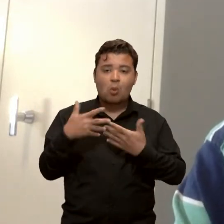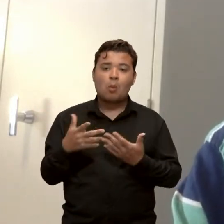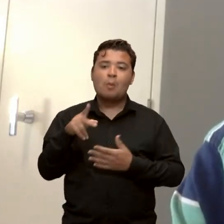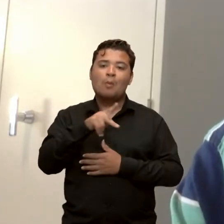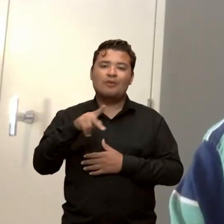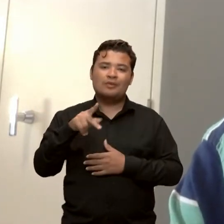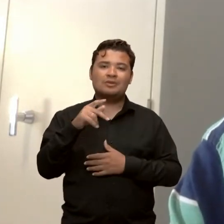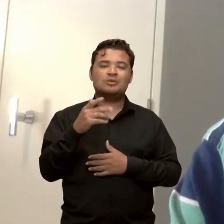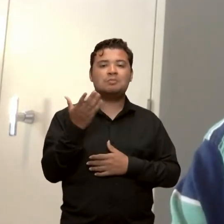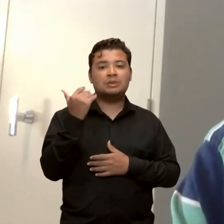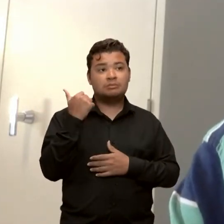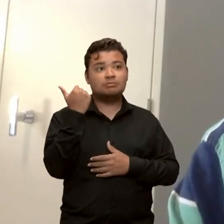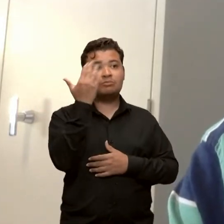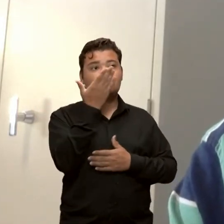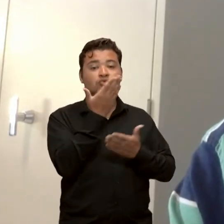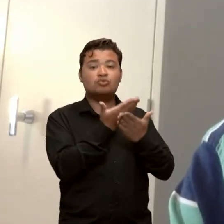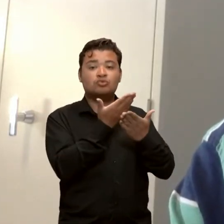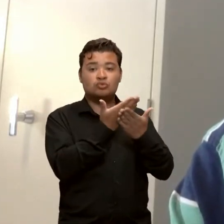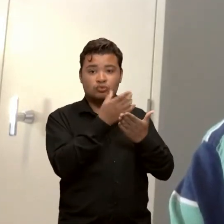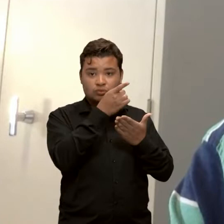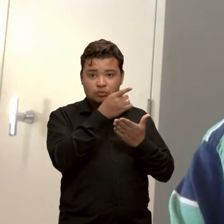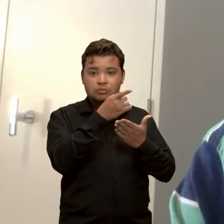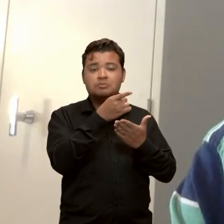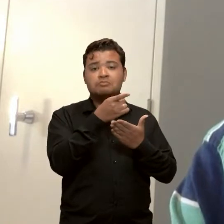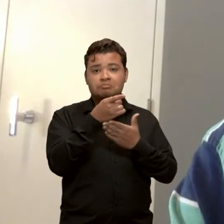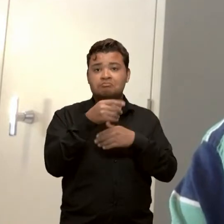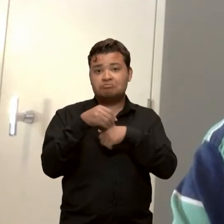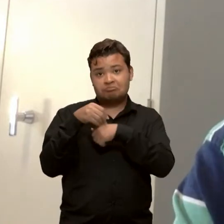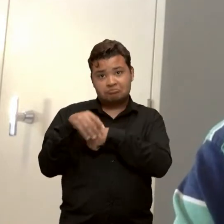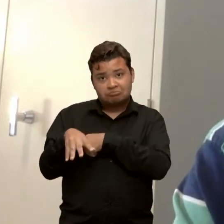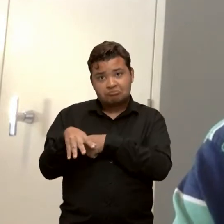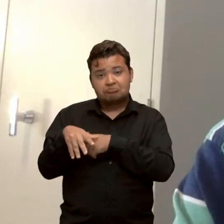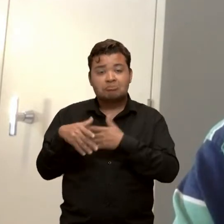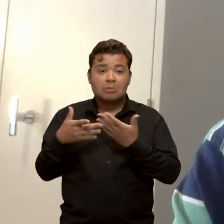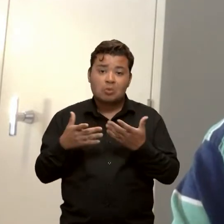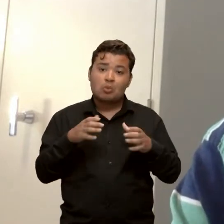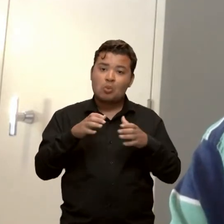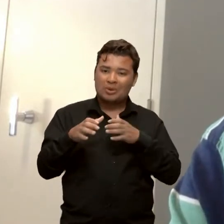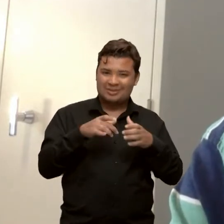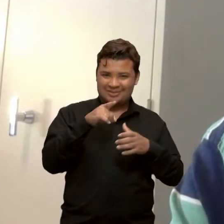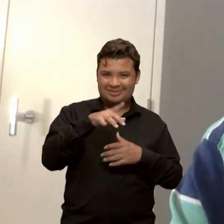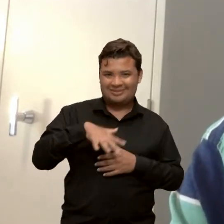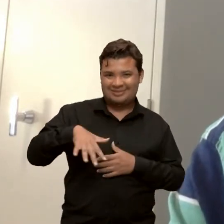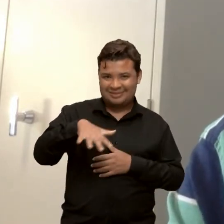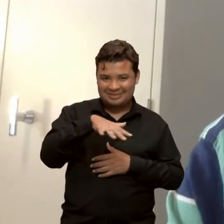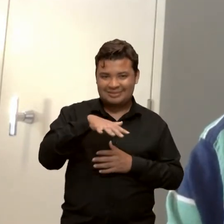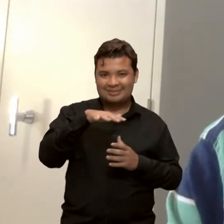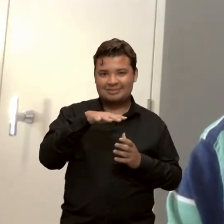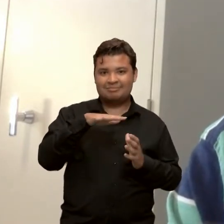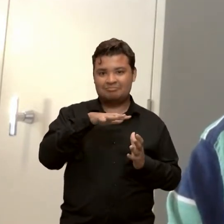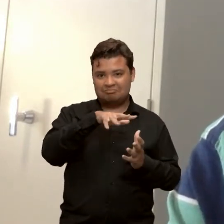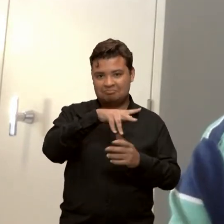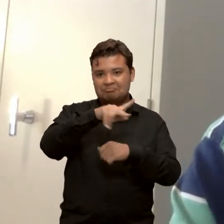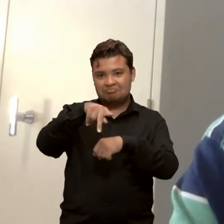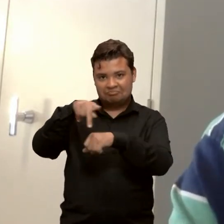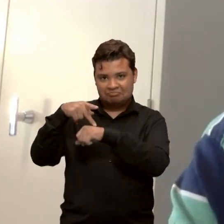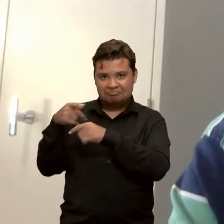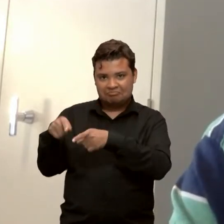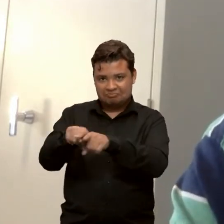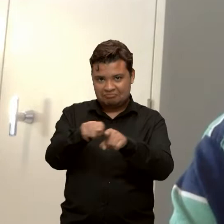exterior que é o coordenador de internacionalização da unidade que ele se encontra, aí ele